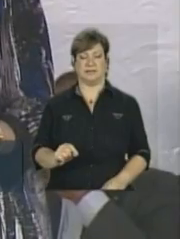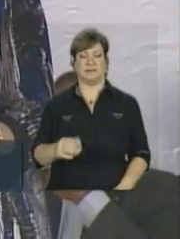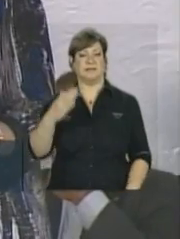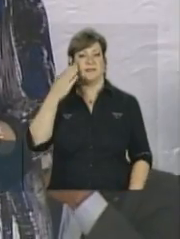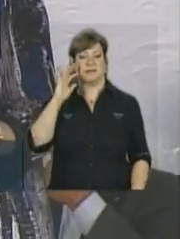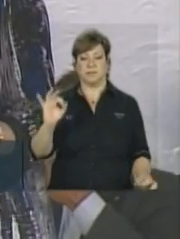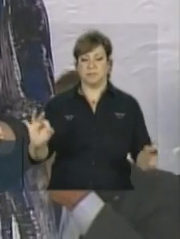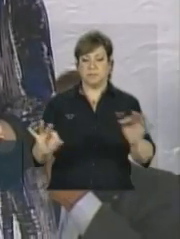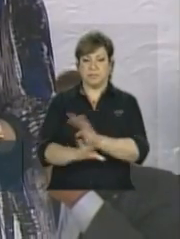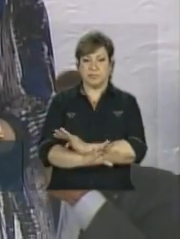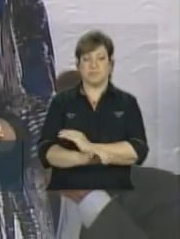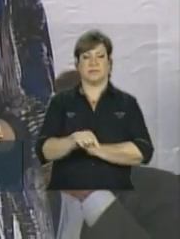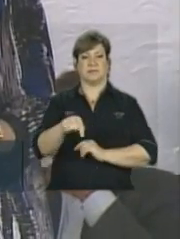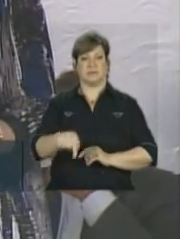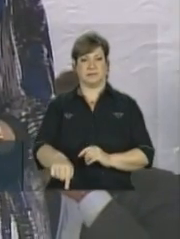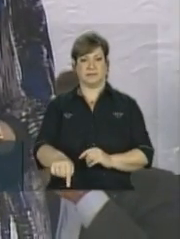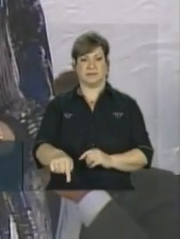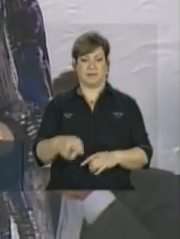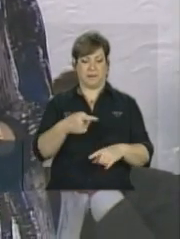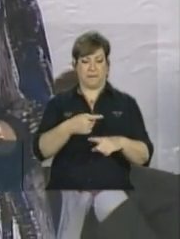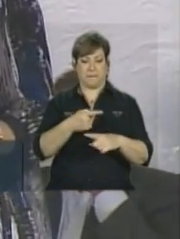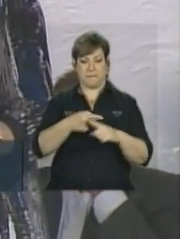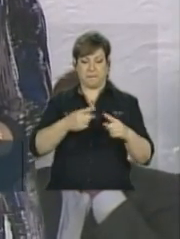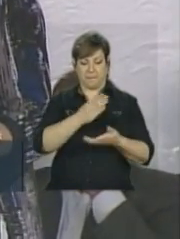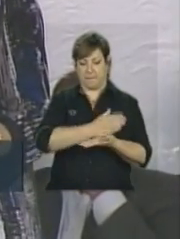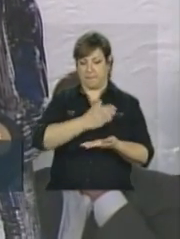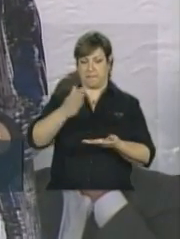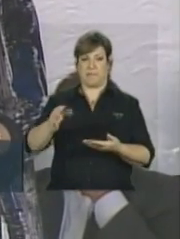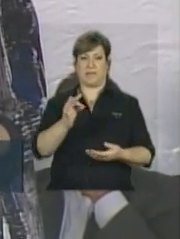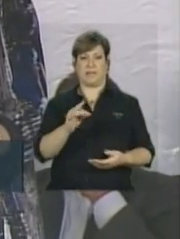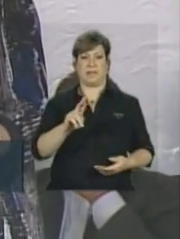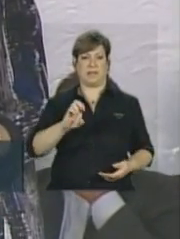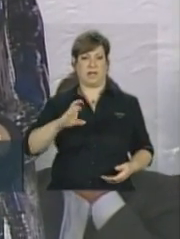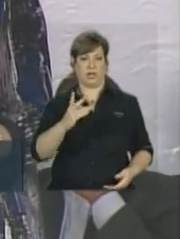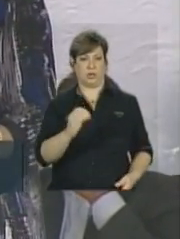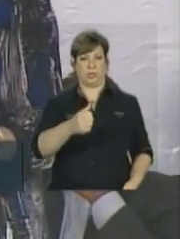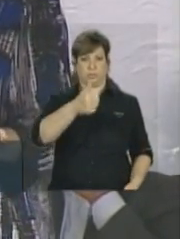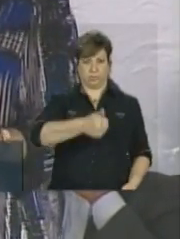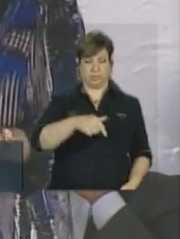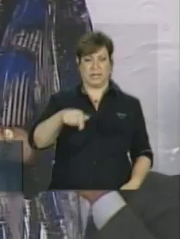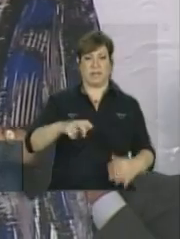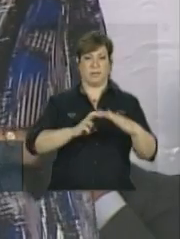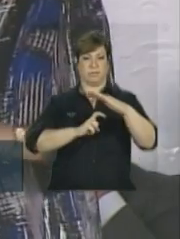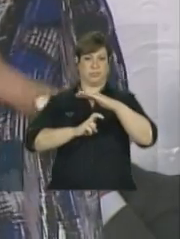conclusão desse trecho 1 do metrô